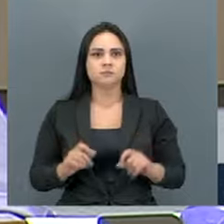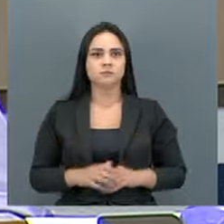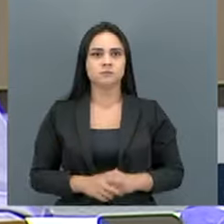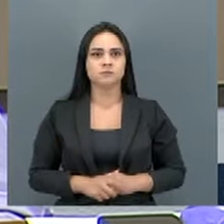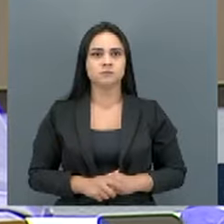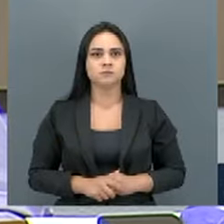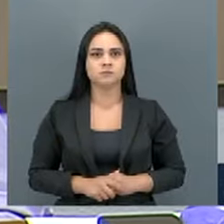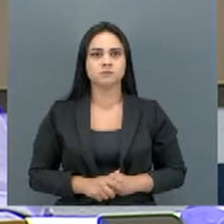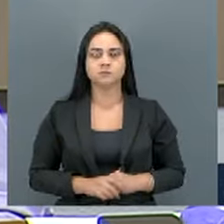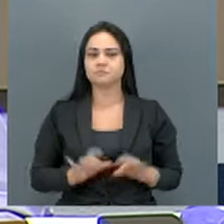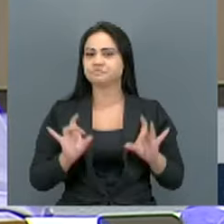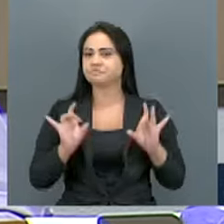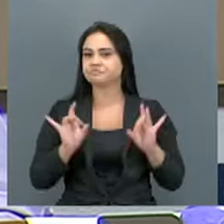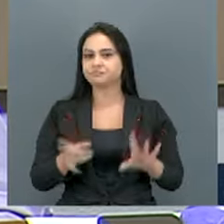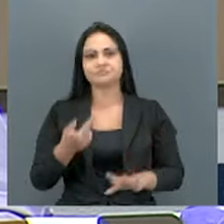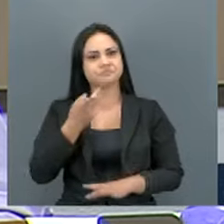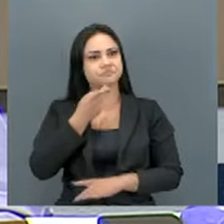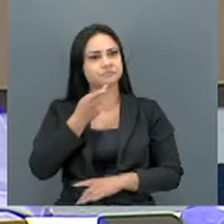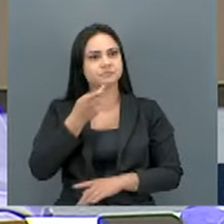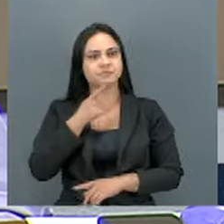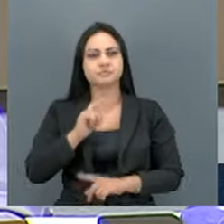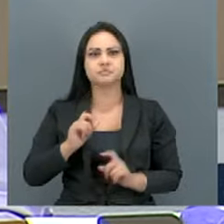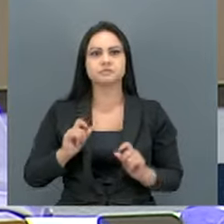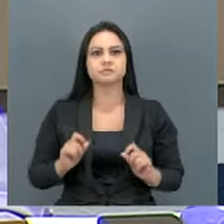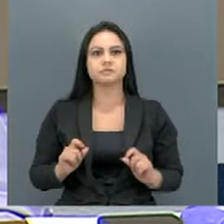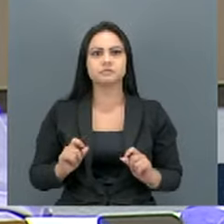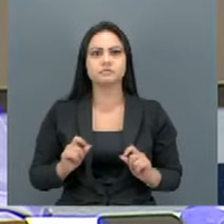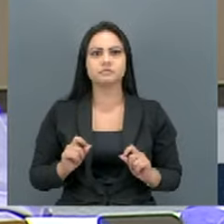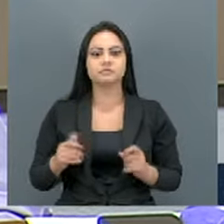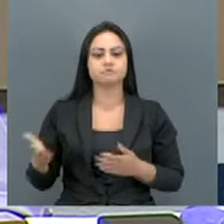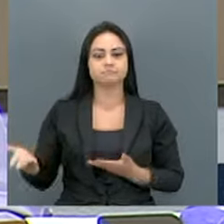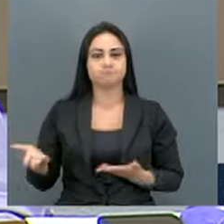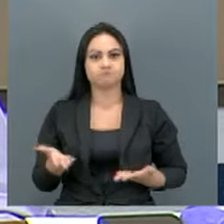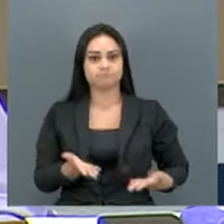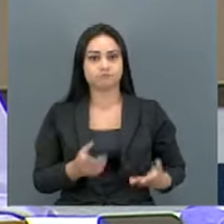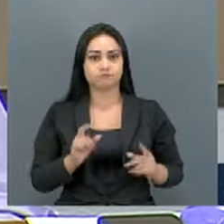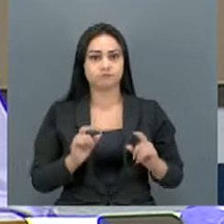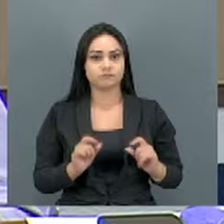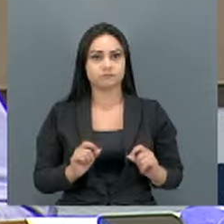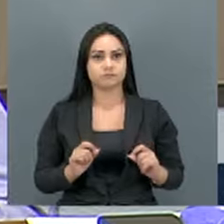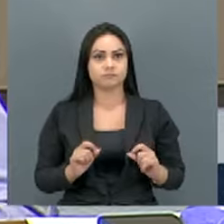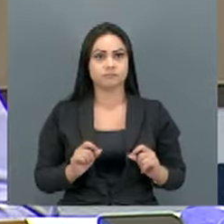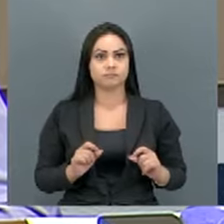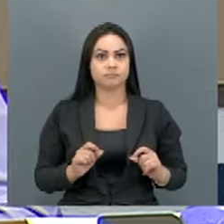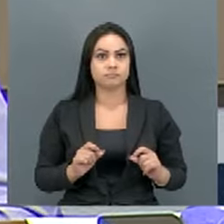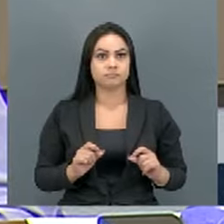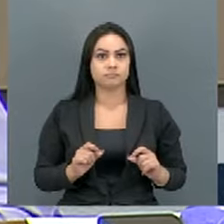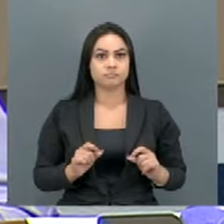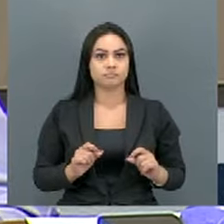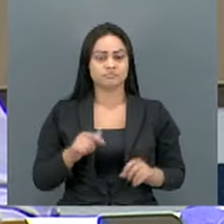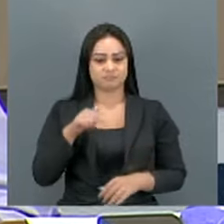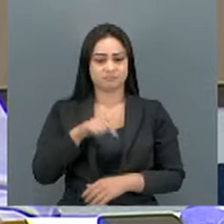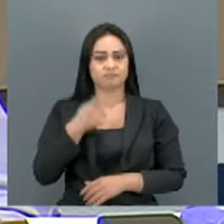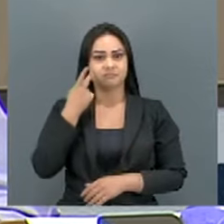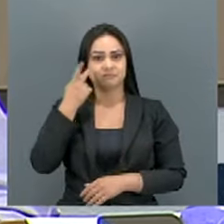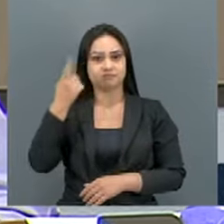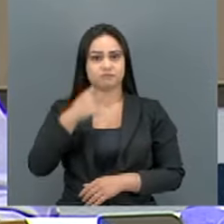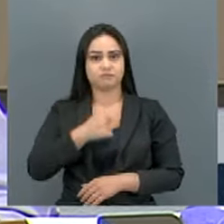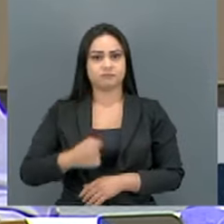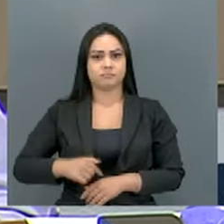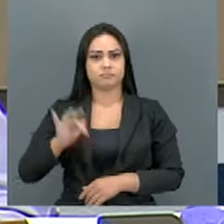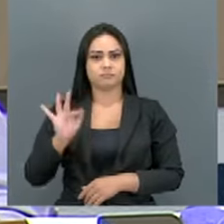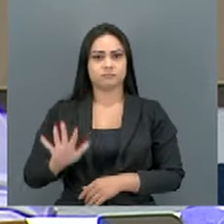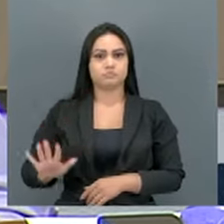é só para falar, trazer aqui para no governo